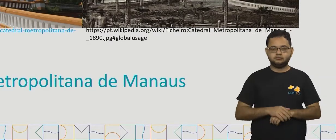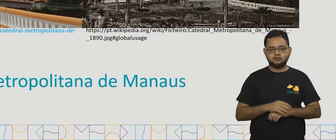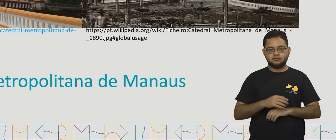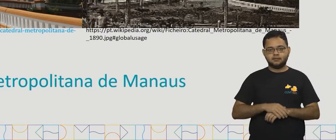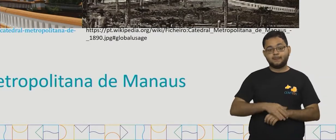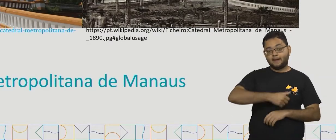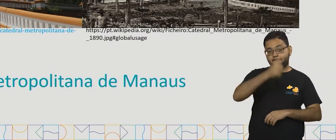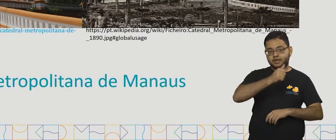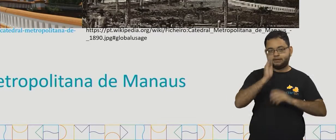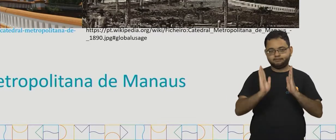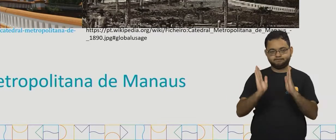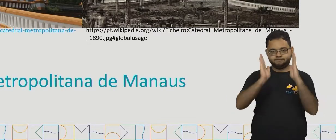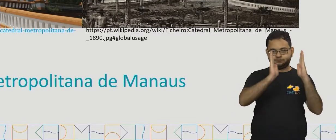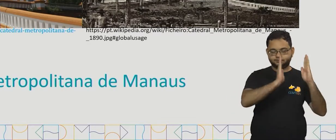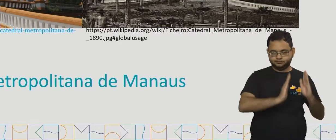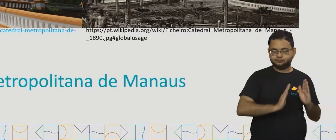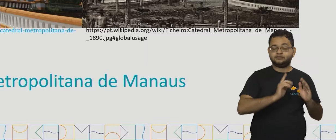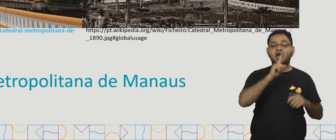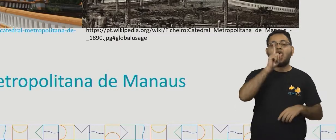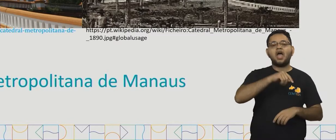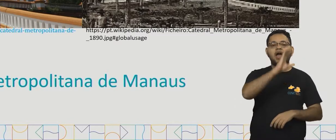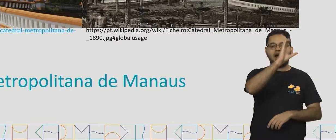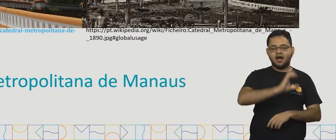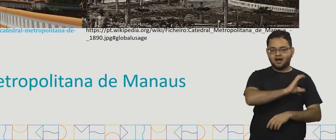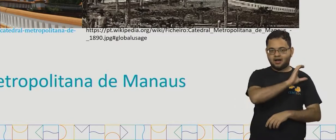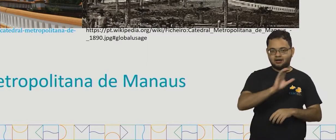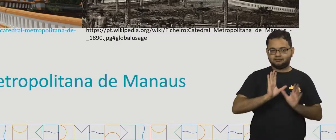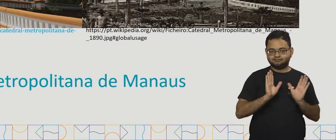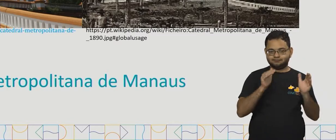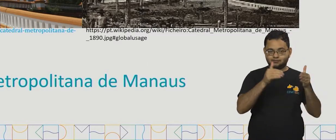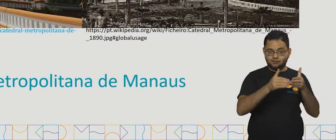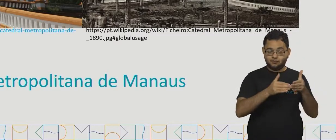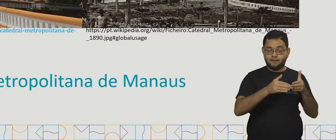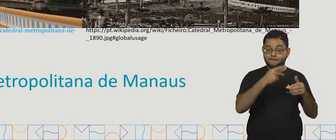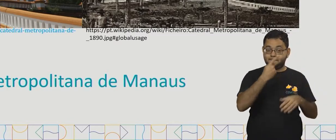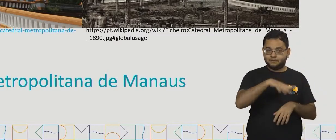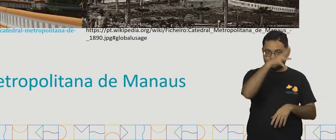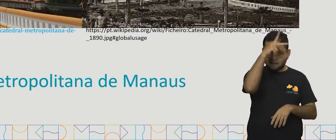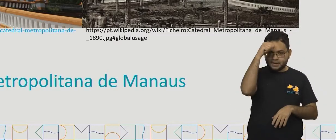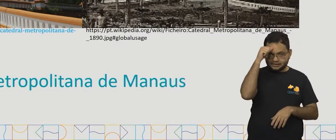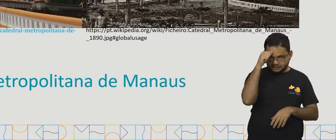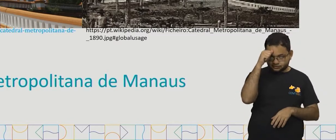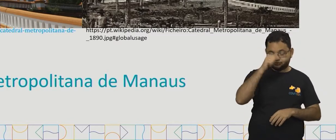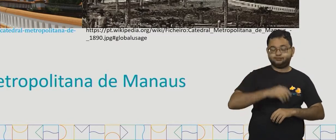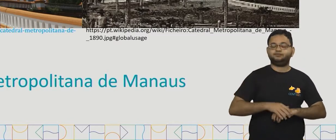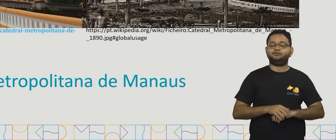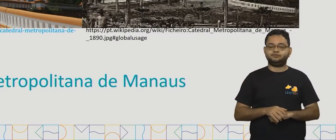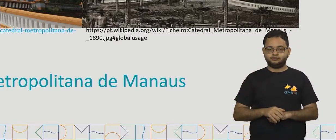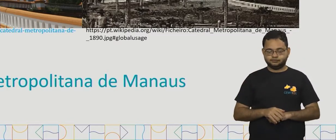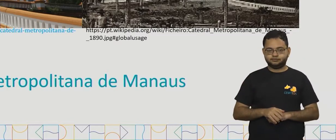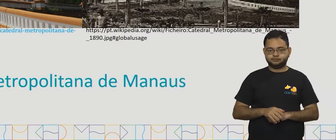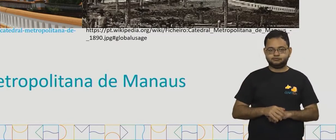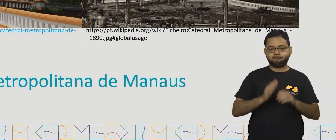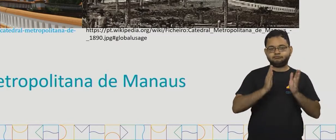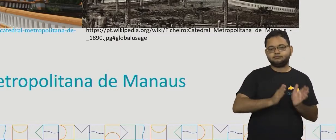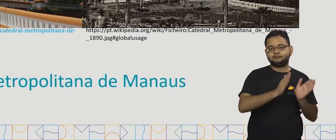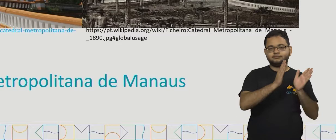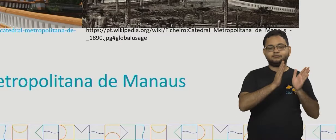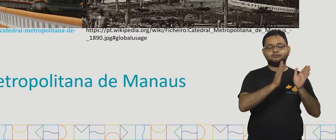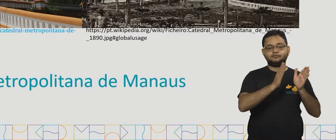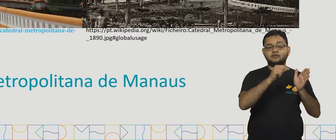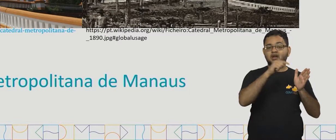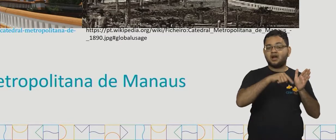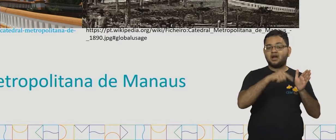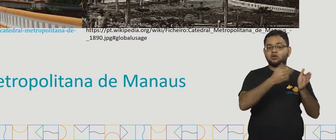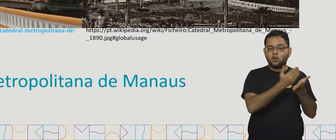imagem da esquerda é a Catedral Metropolitana de Manaus, construída em 1695,